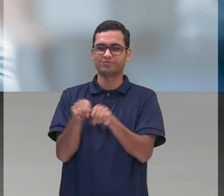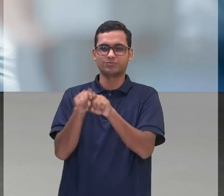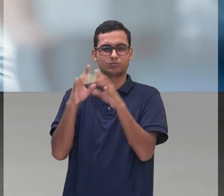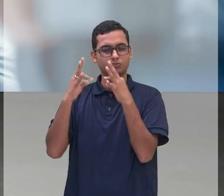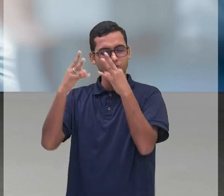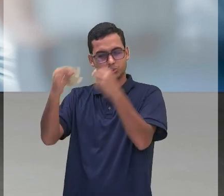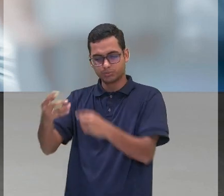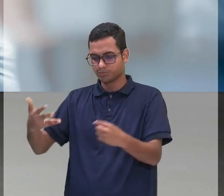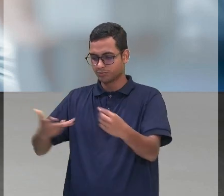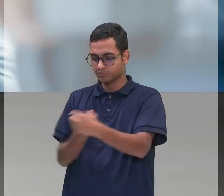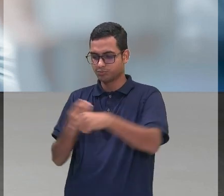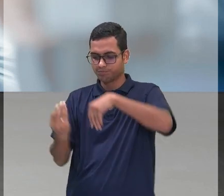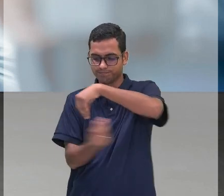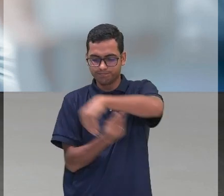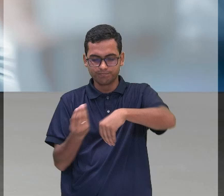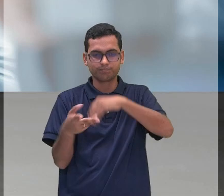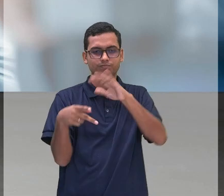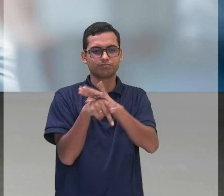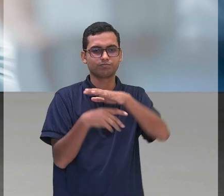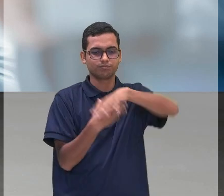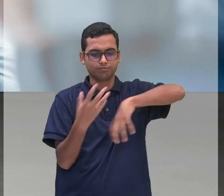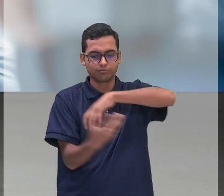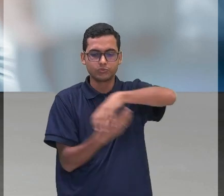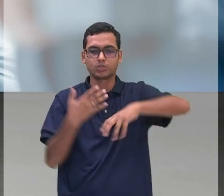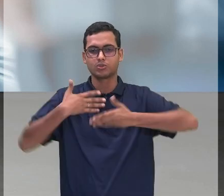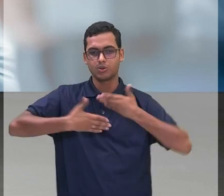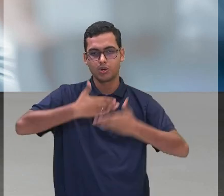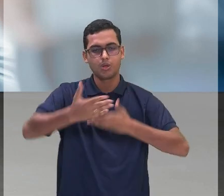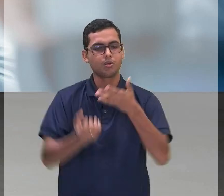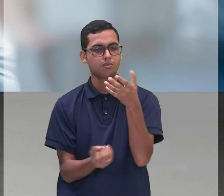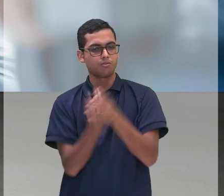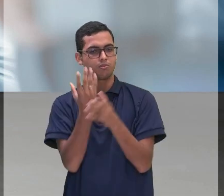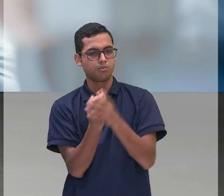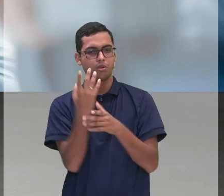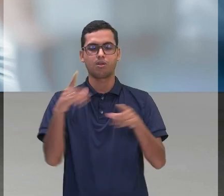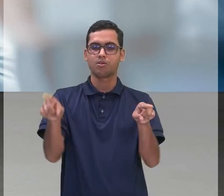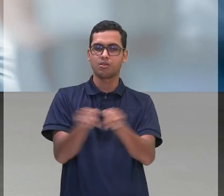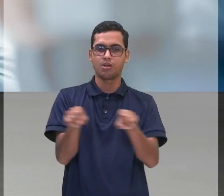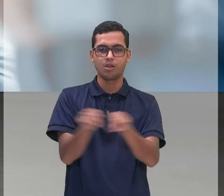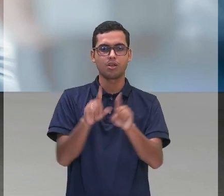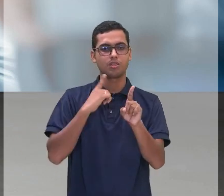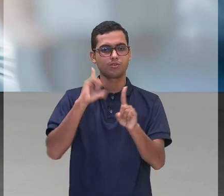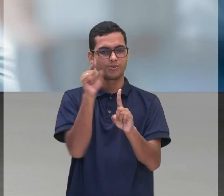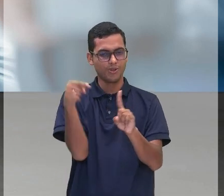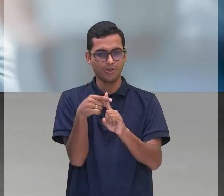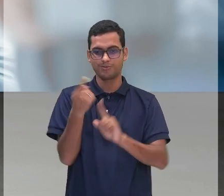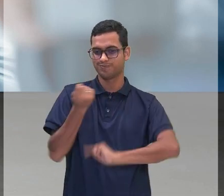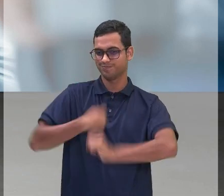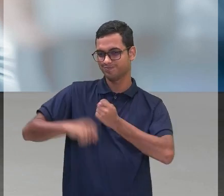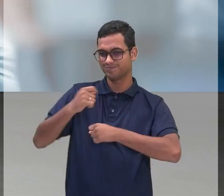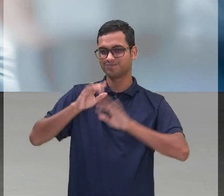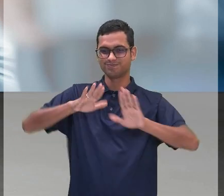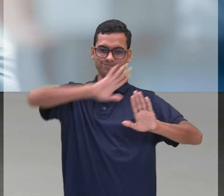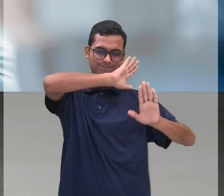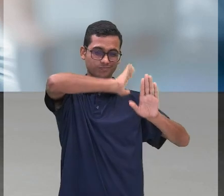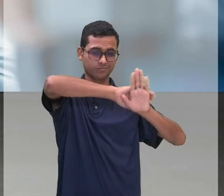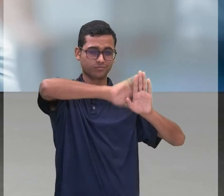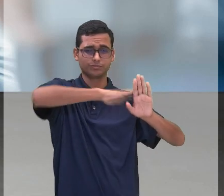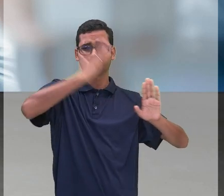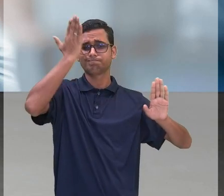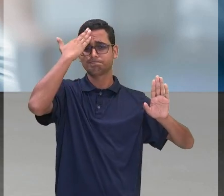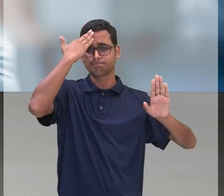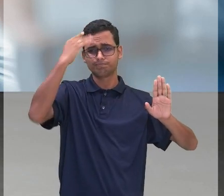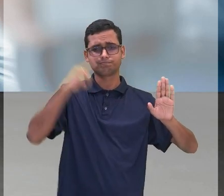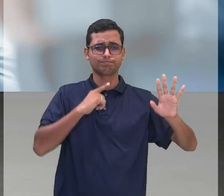com esse processo de produção, né? Que visa ali uma economia, mas que a gente sabe que existem